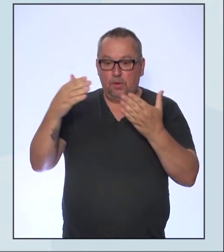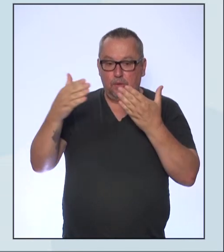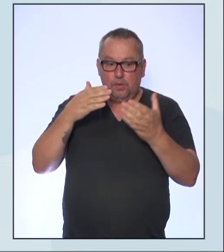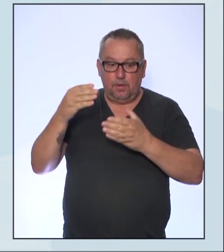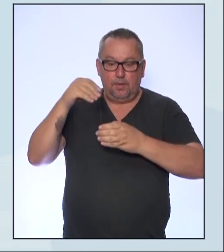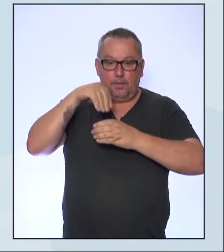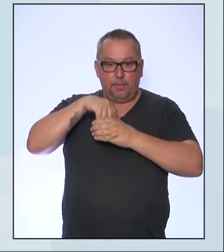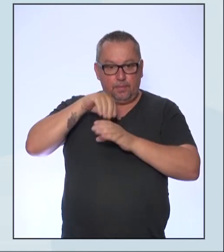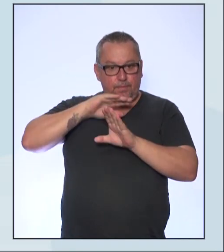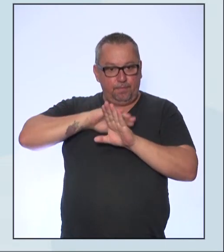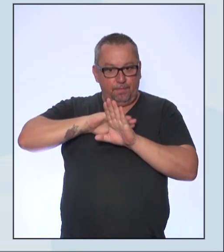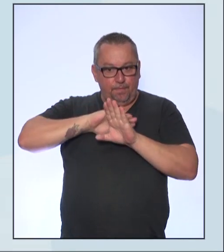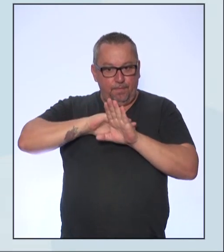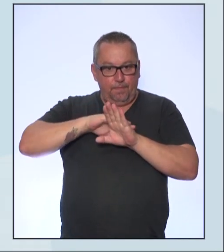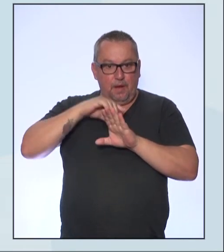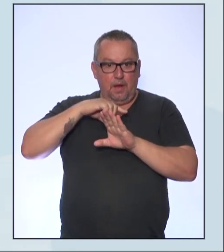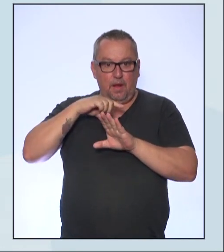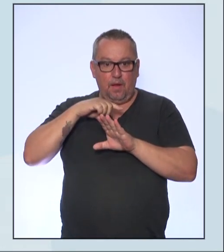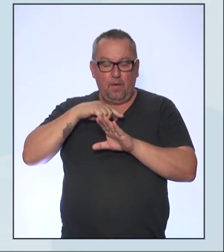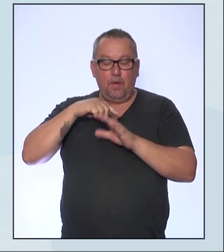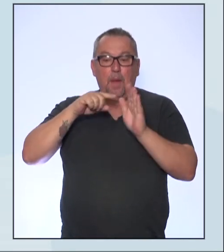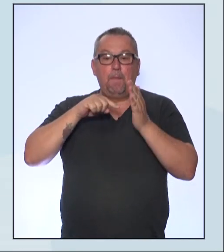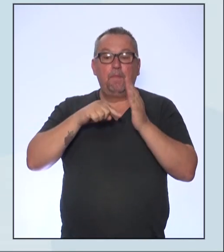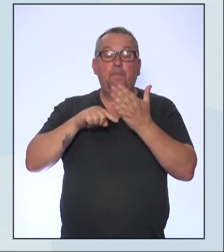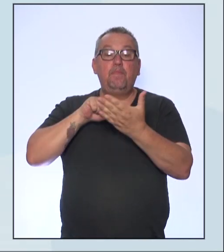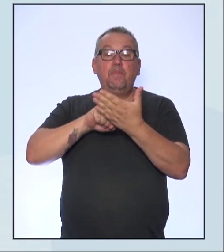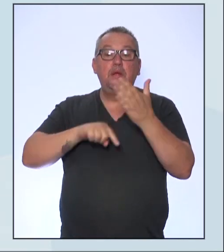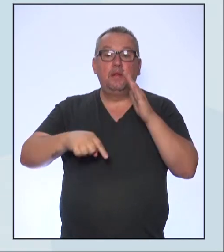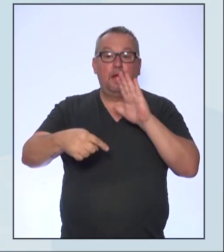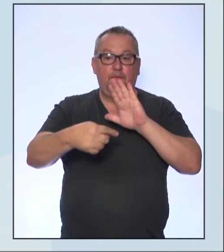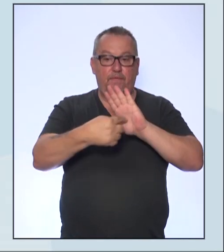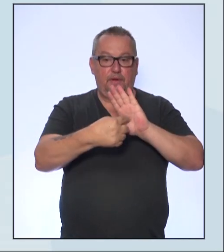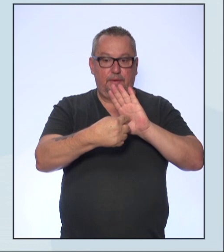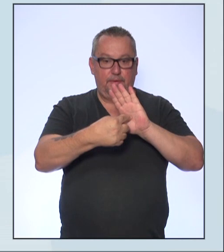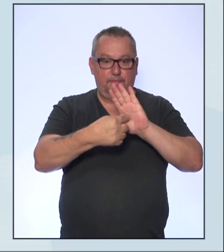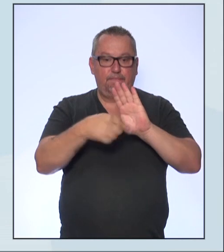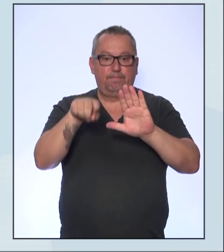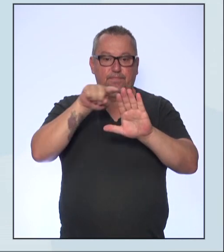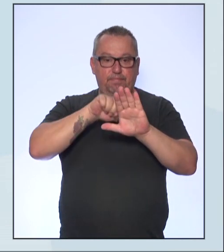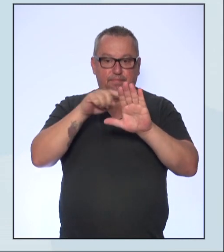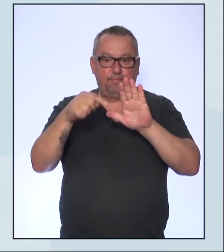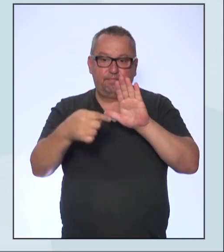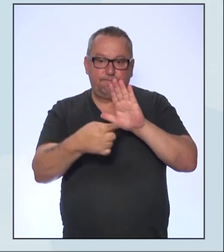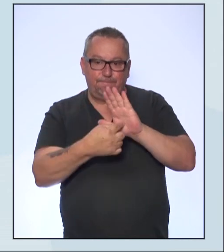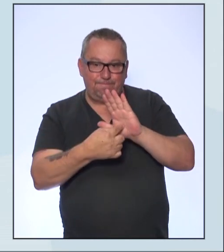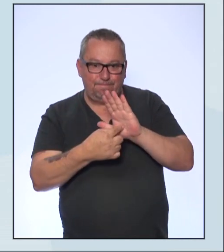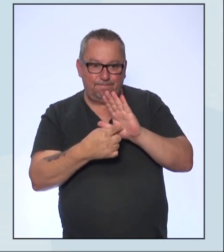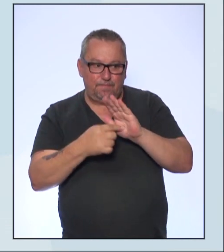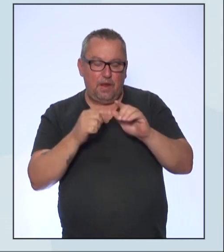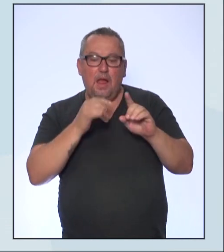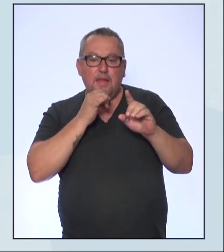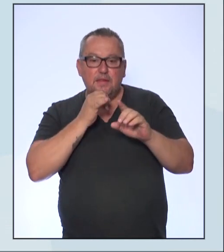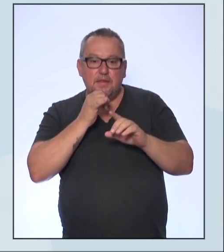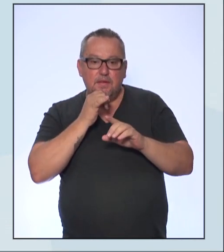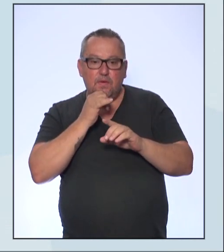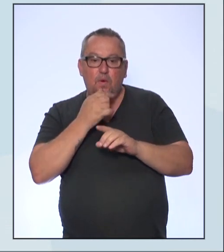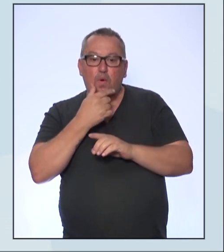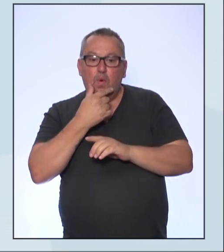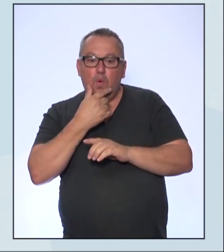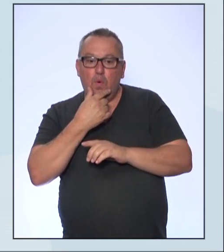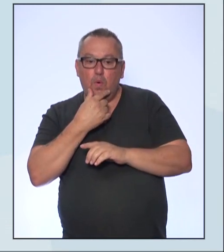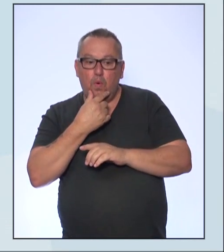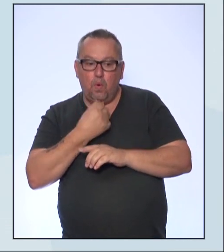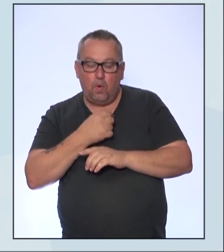eu vou dizer que eu tenho o quê? Uma metáfora, certo? Por exemplo, o velho homem é forte e